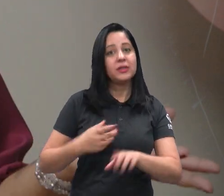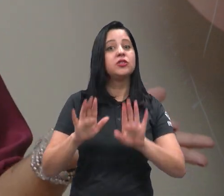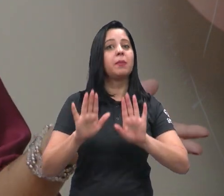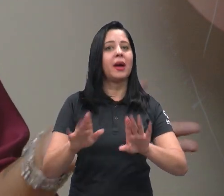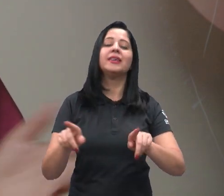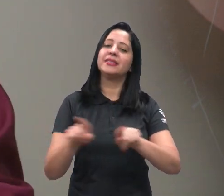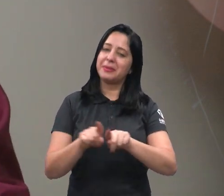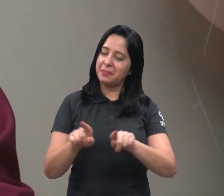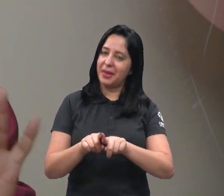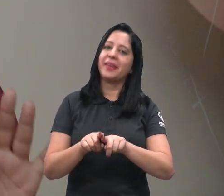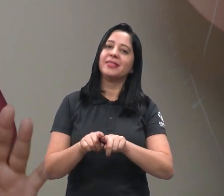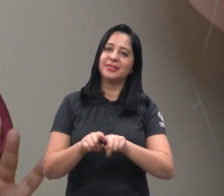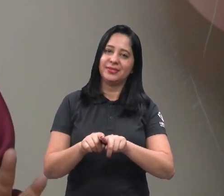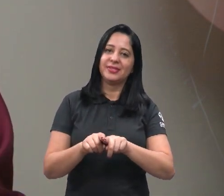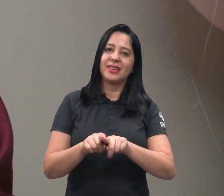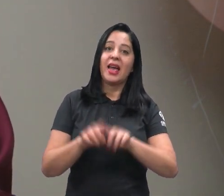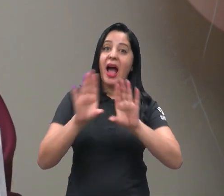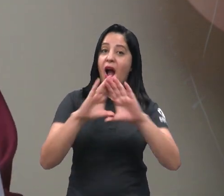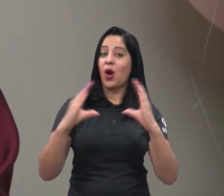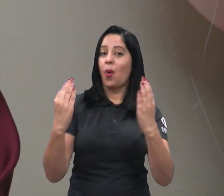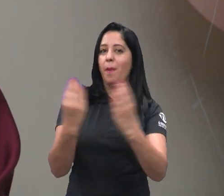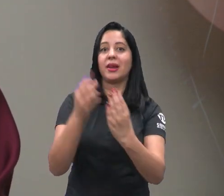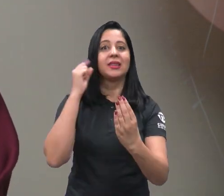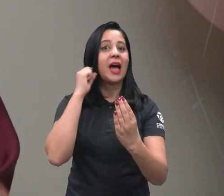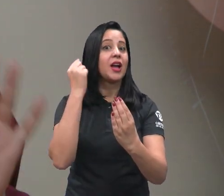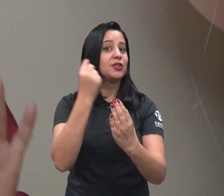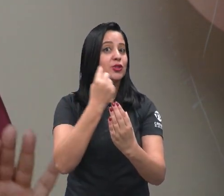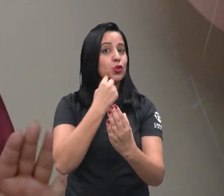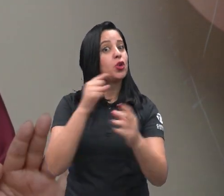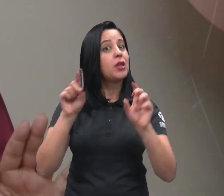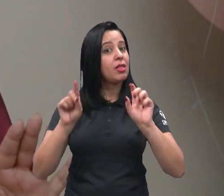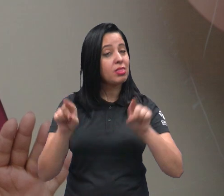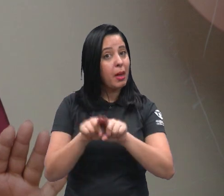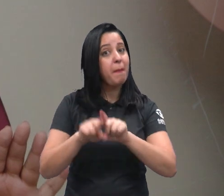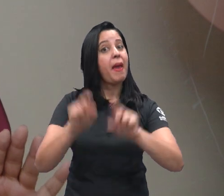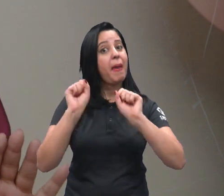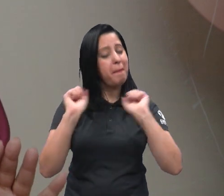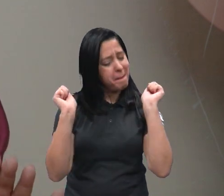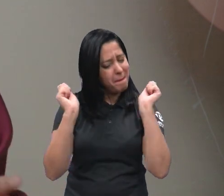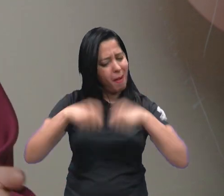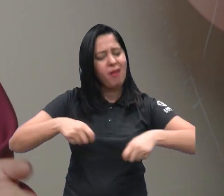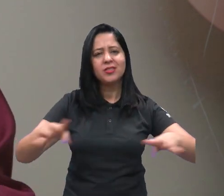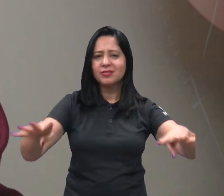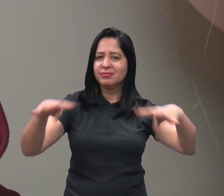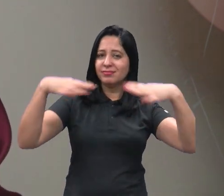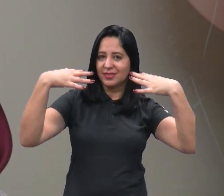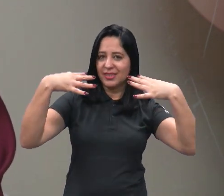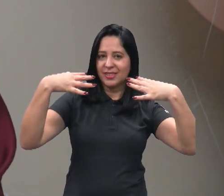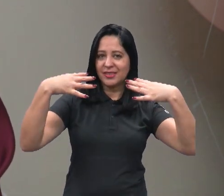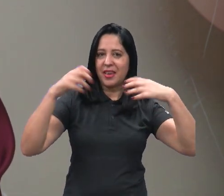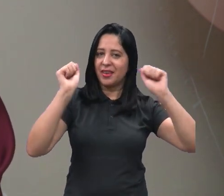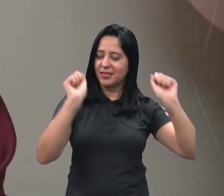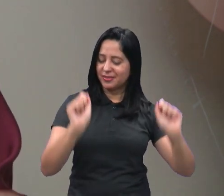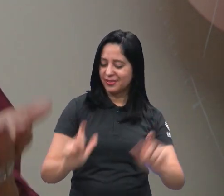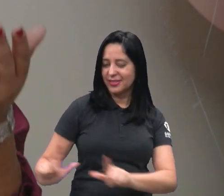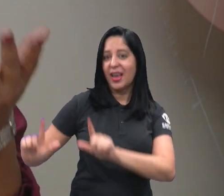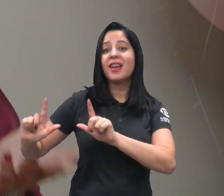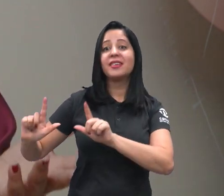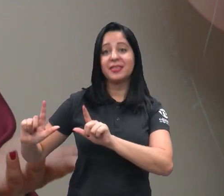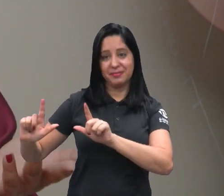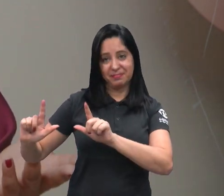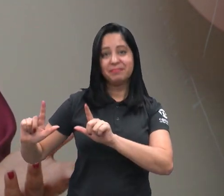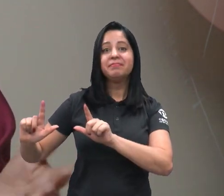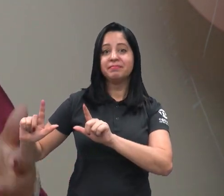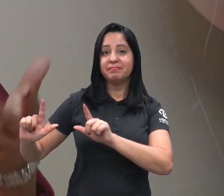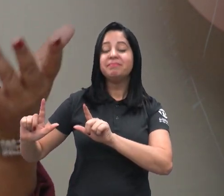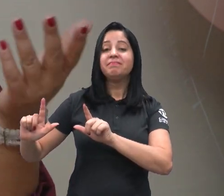em todos os programas, né? A comunidade surda também acompanha toda a programação da TV Câmara, aqui de São José dos Campos, né? E no De Bem com